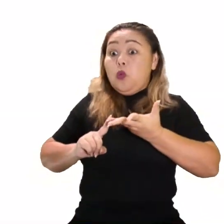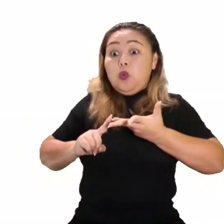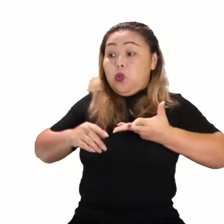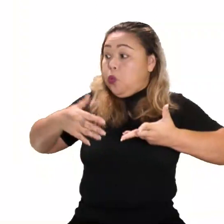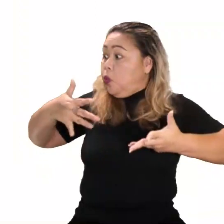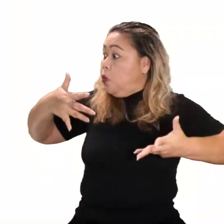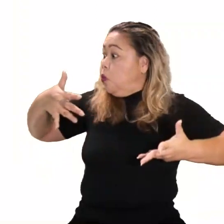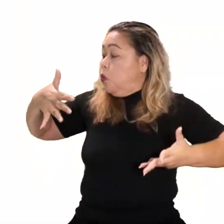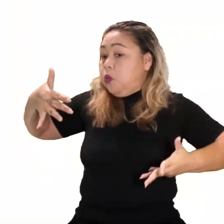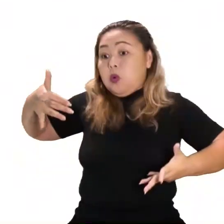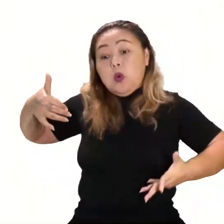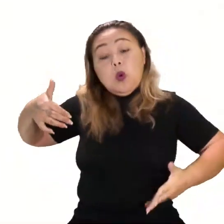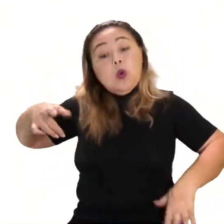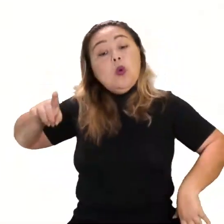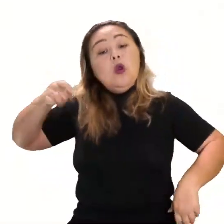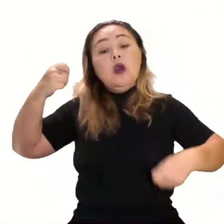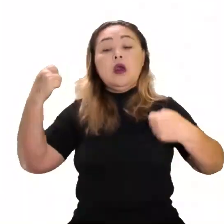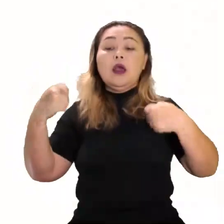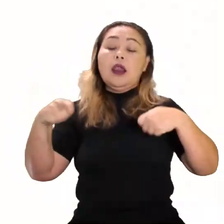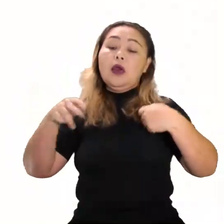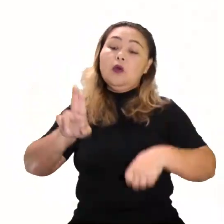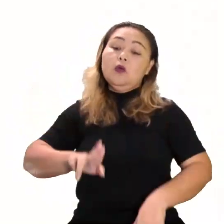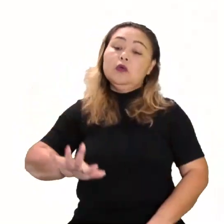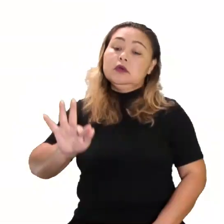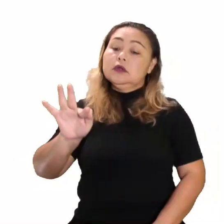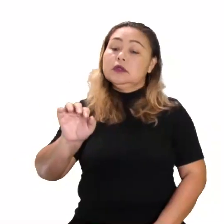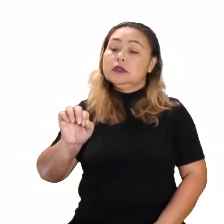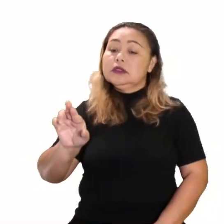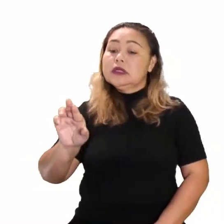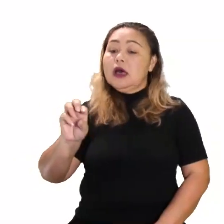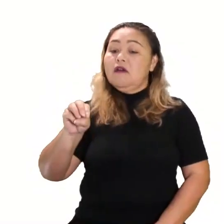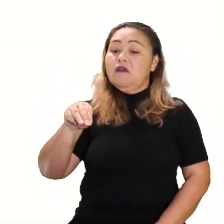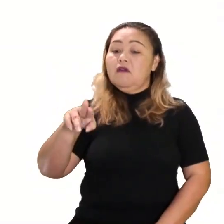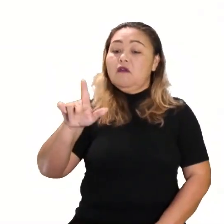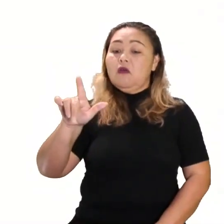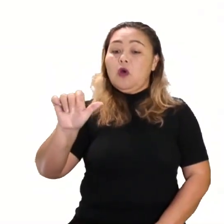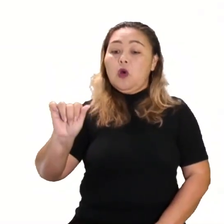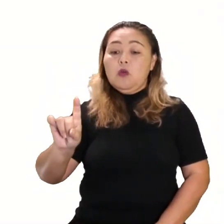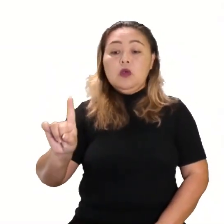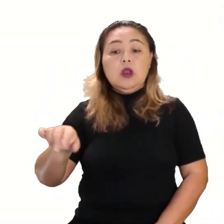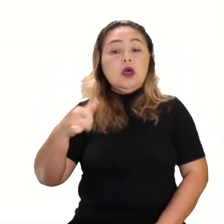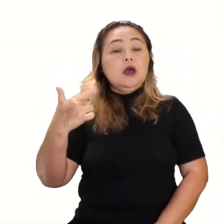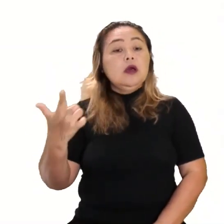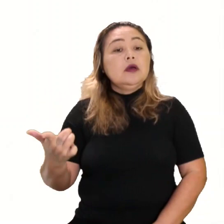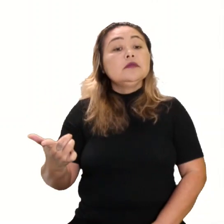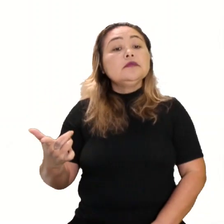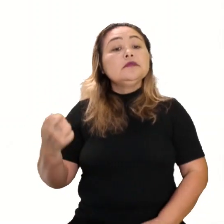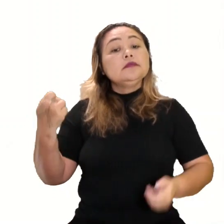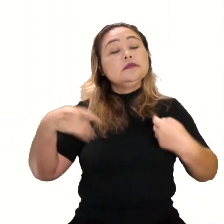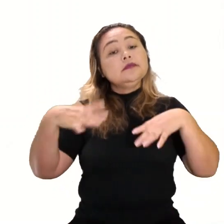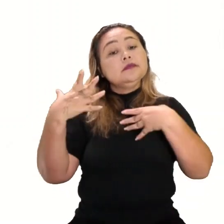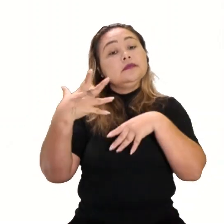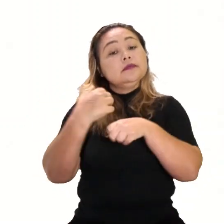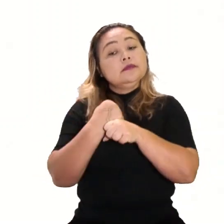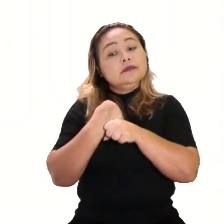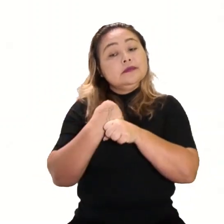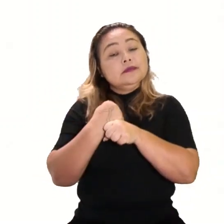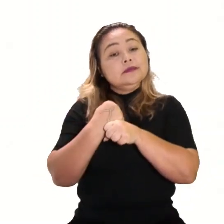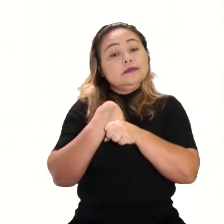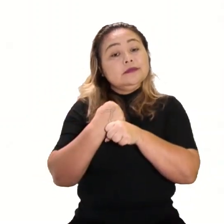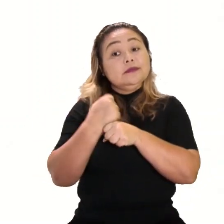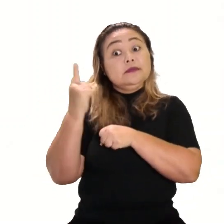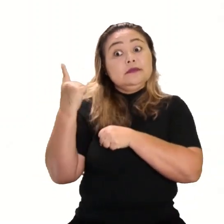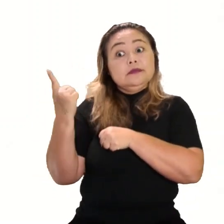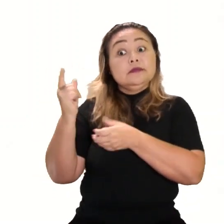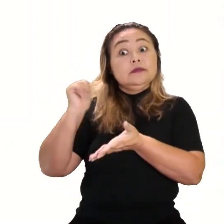preciso recorrer a uma fórmula. Então vamos lá. A soma dos termos da PG é dada por...